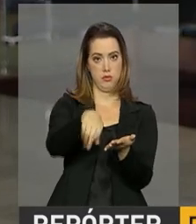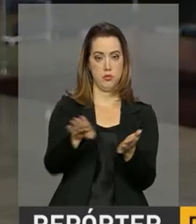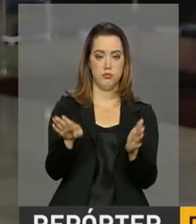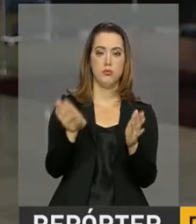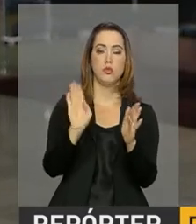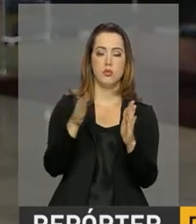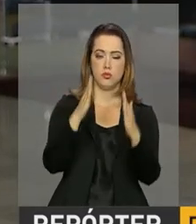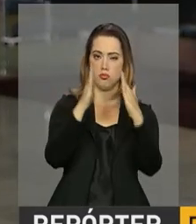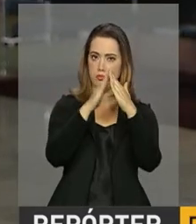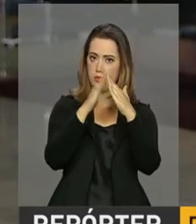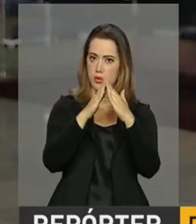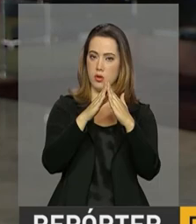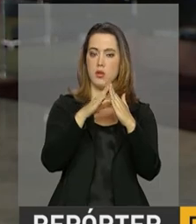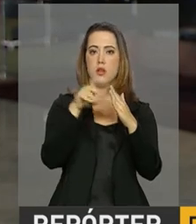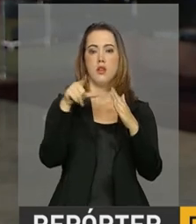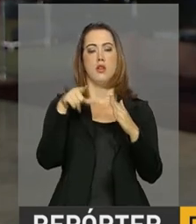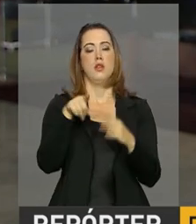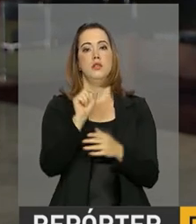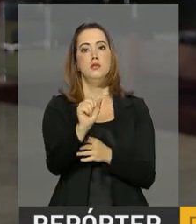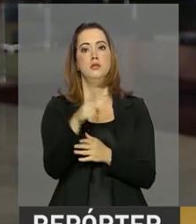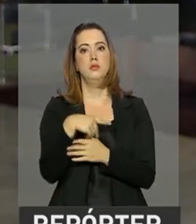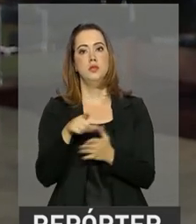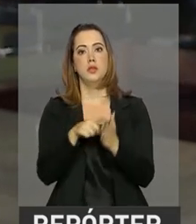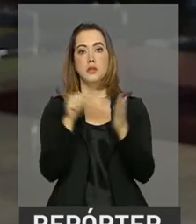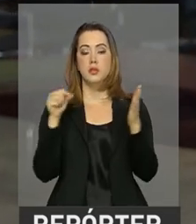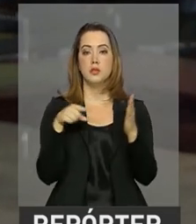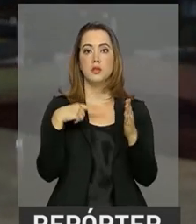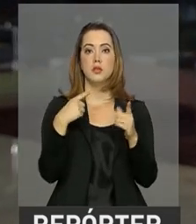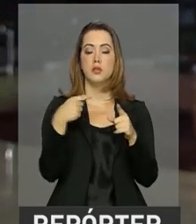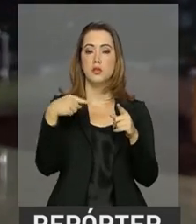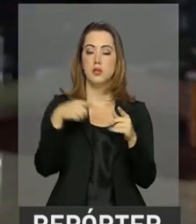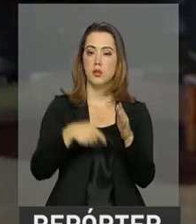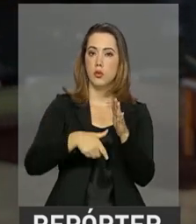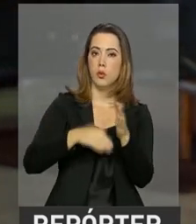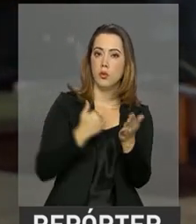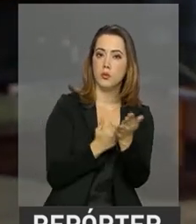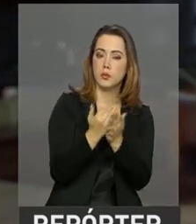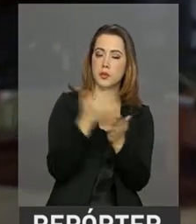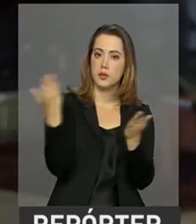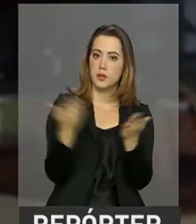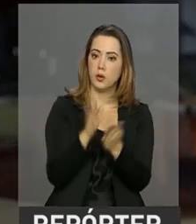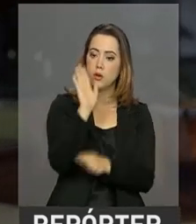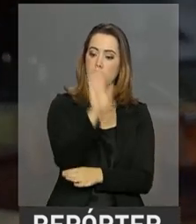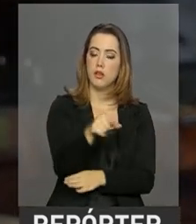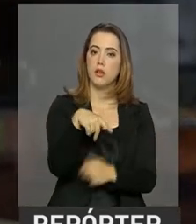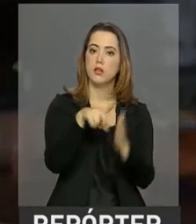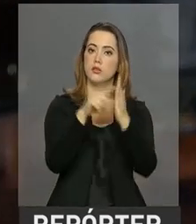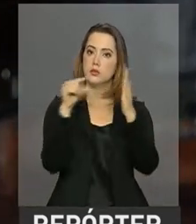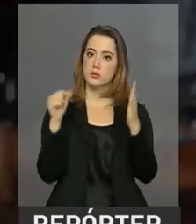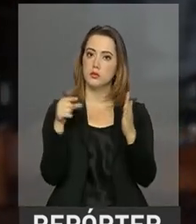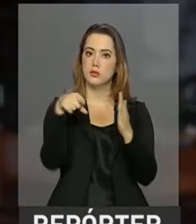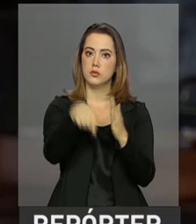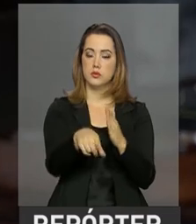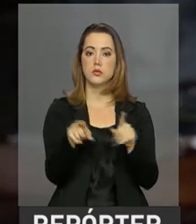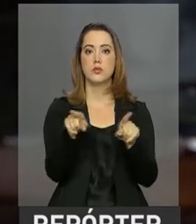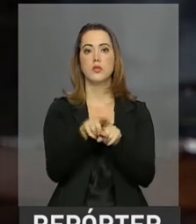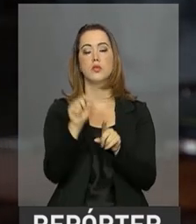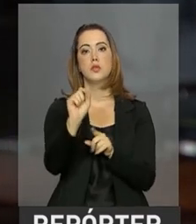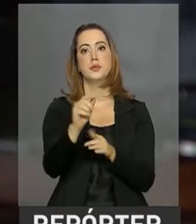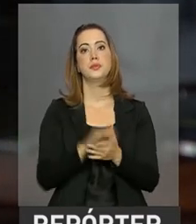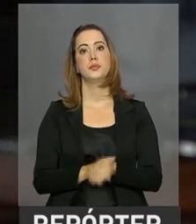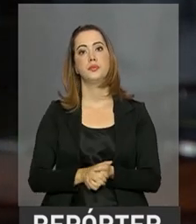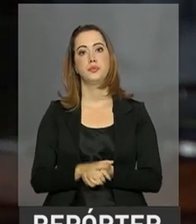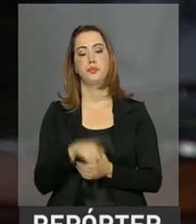Jaburu mas no começo da tarde veio aqui para o Palácio do Planalto neste momento o presidente está aqui no Palácio do Planalto